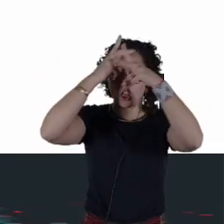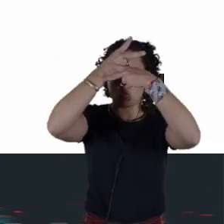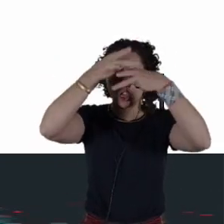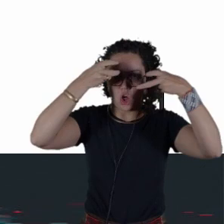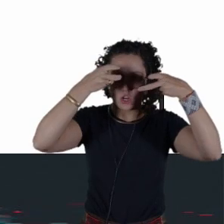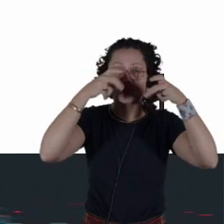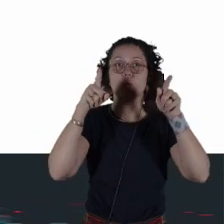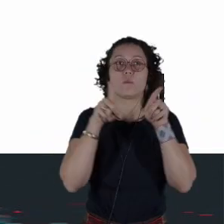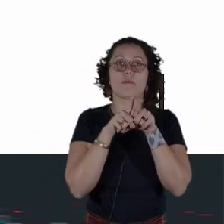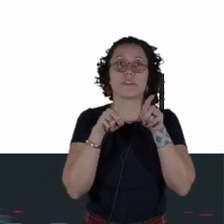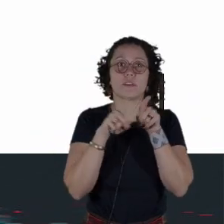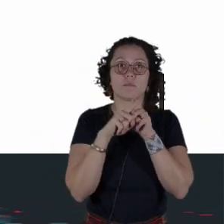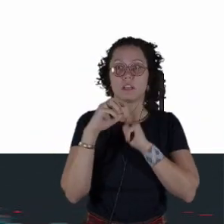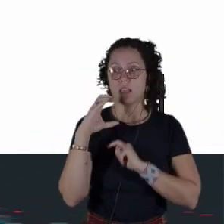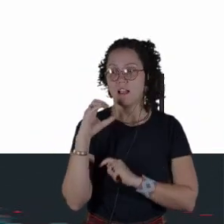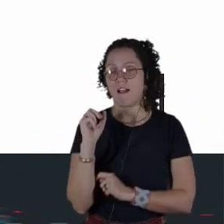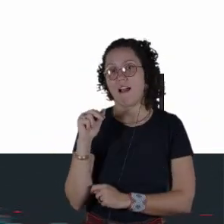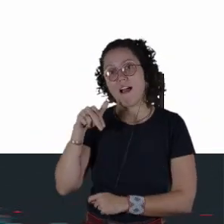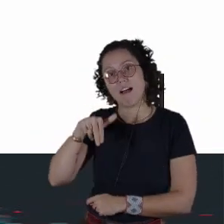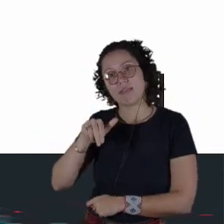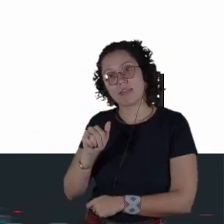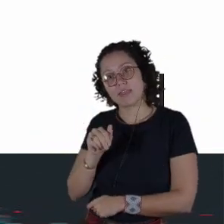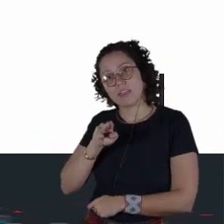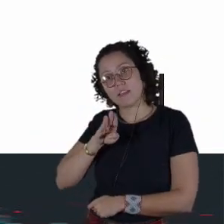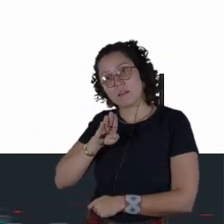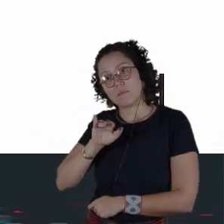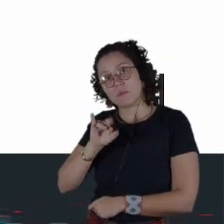neurotóxico. Hepatotóxico.